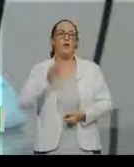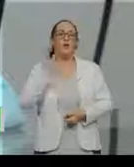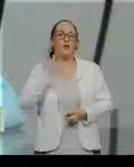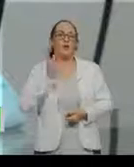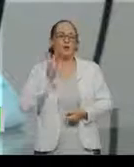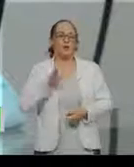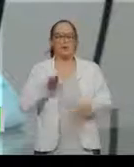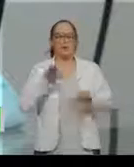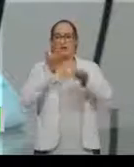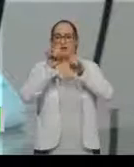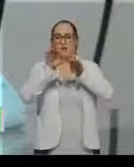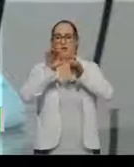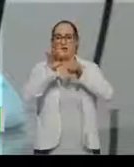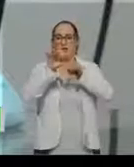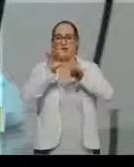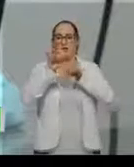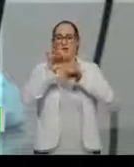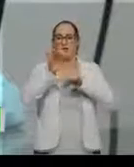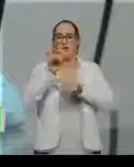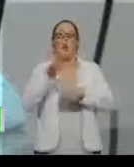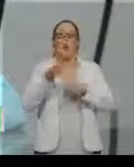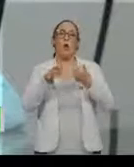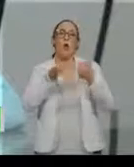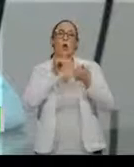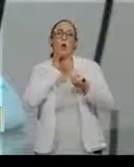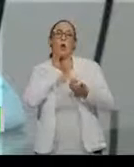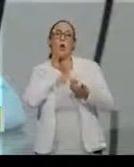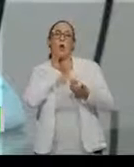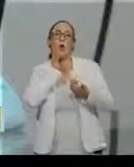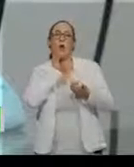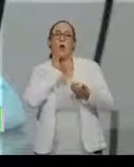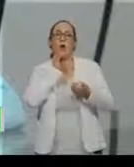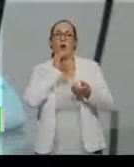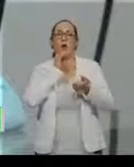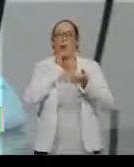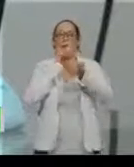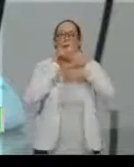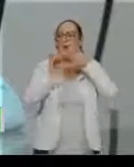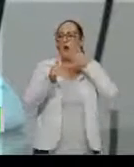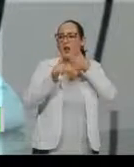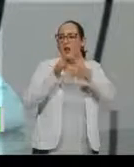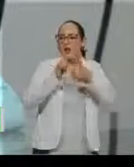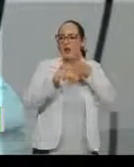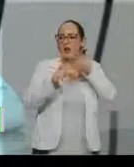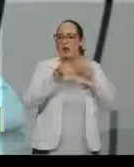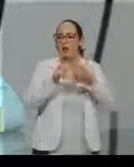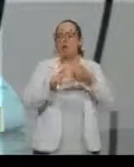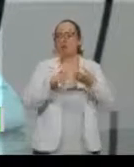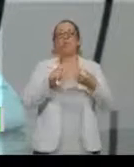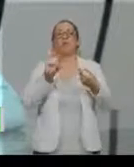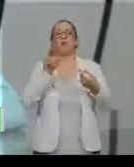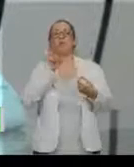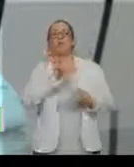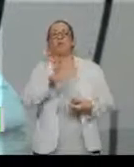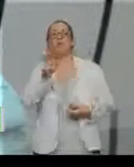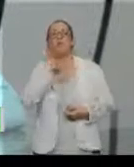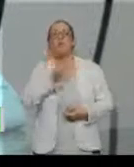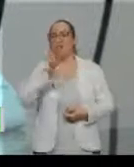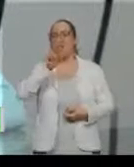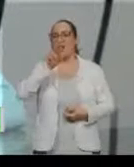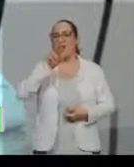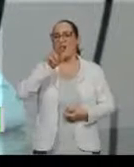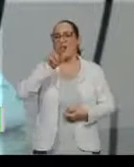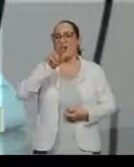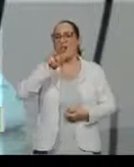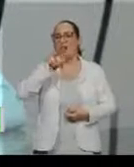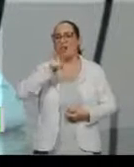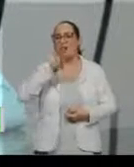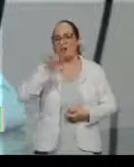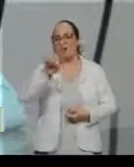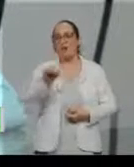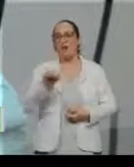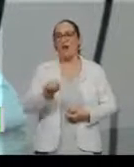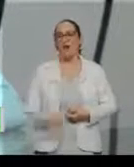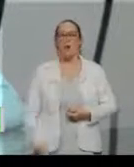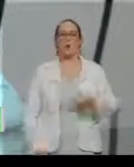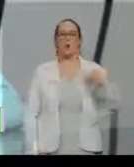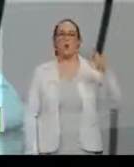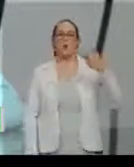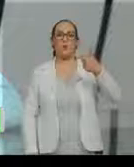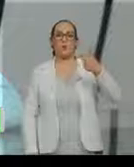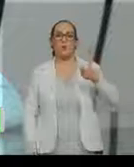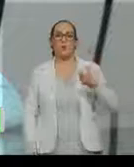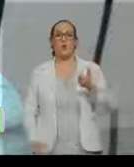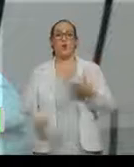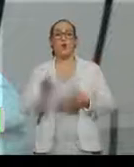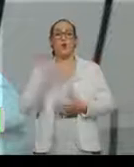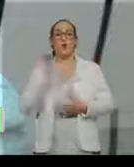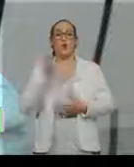de energia, né, que a gente tem na primeira Revolução Industrial, a utilização do carvão. Na segunda, nós já temos o uso da